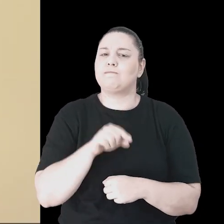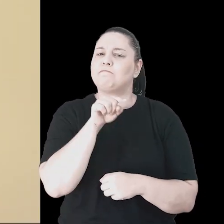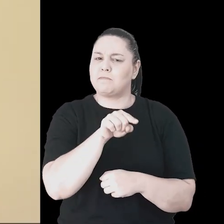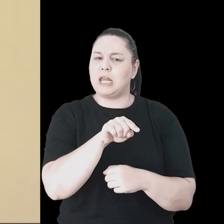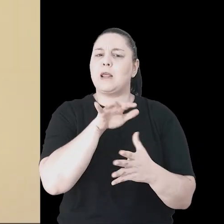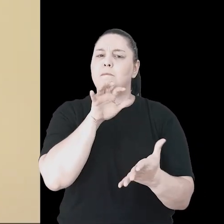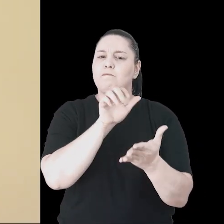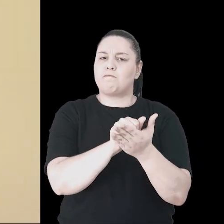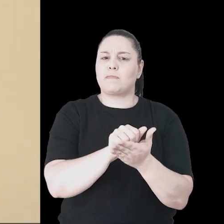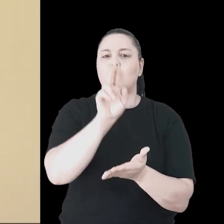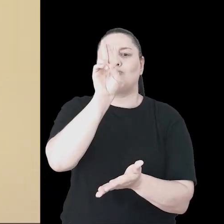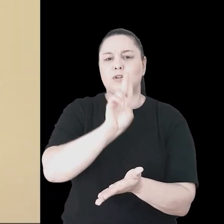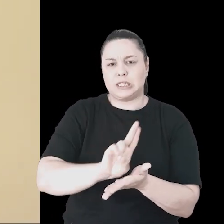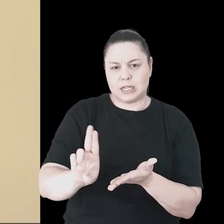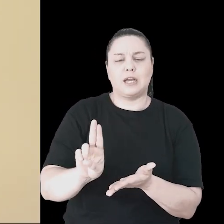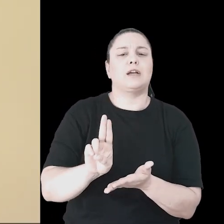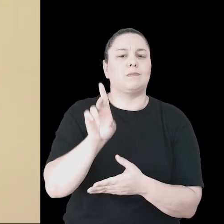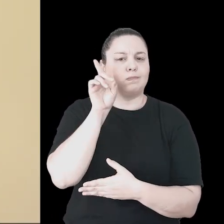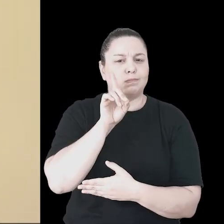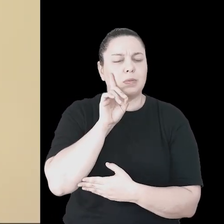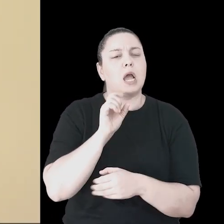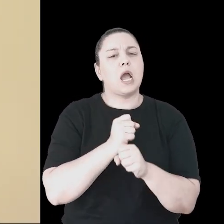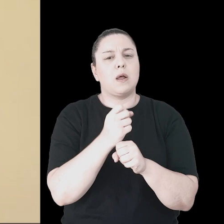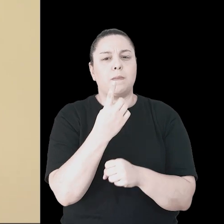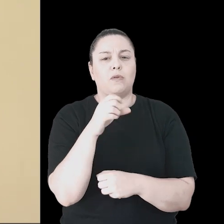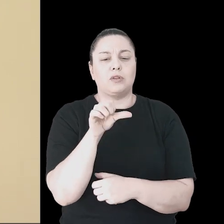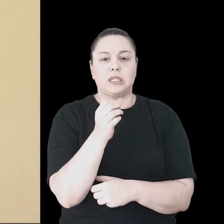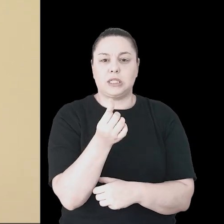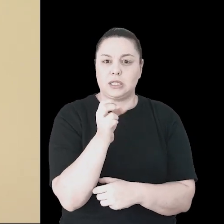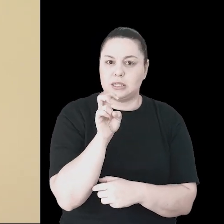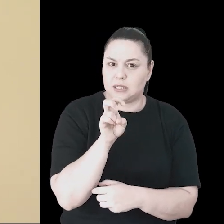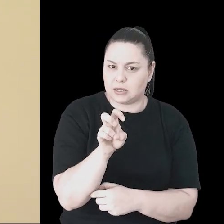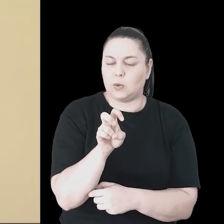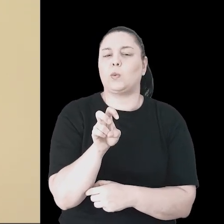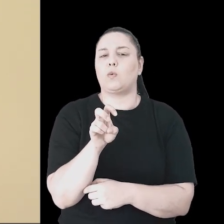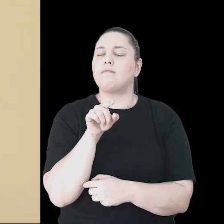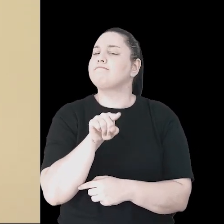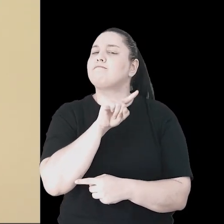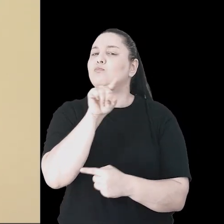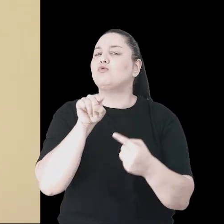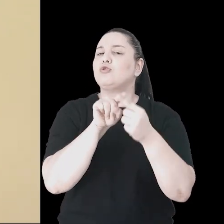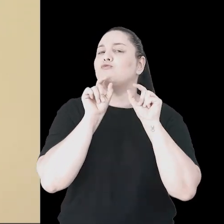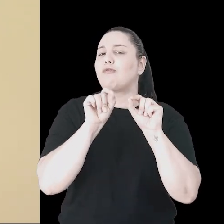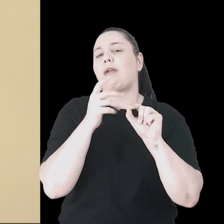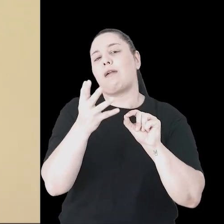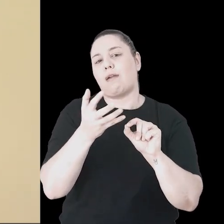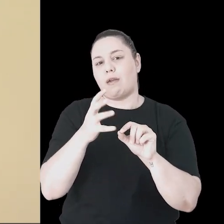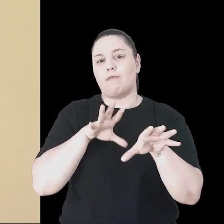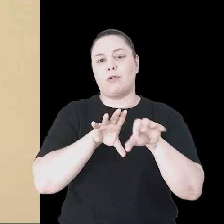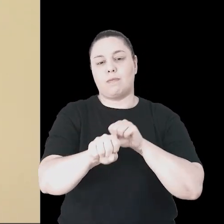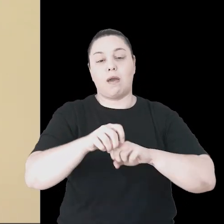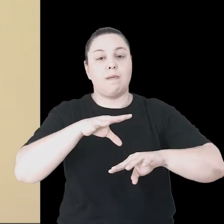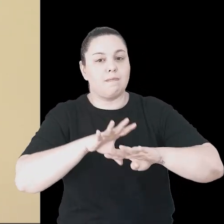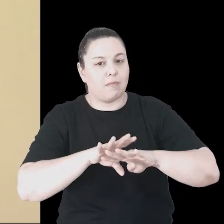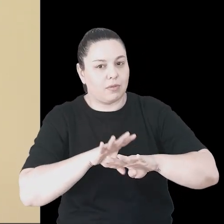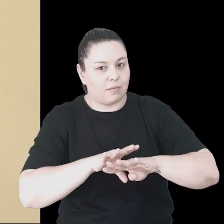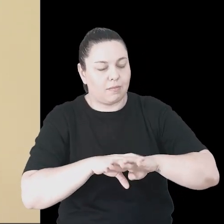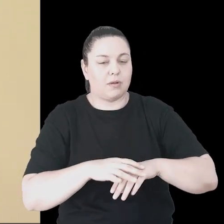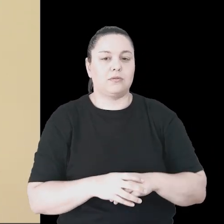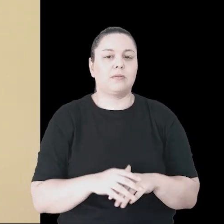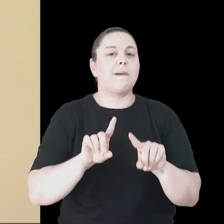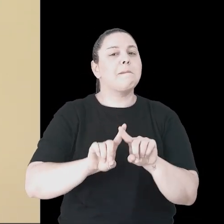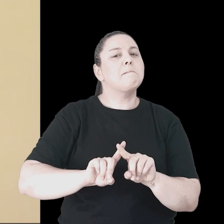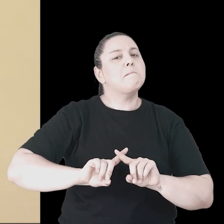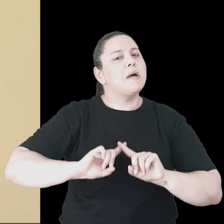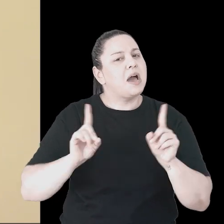1947. Chalf se matriculou na Universidade de Harvard em 1965, com a intenção de se formar em